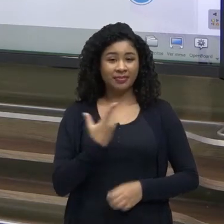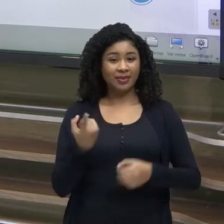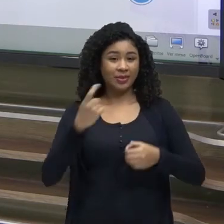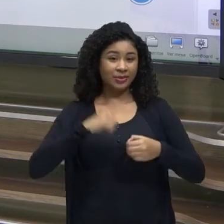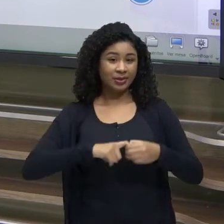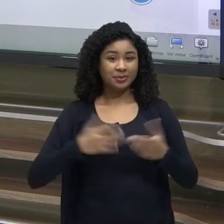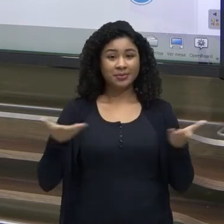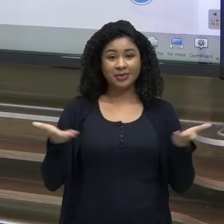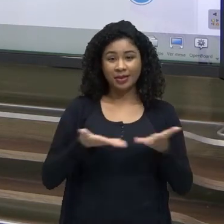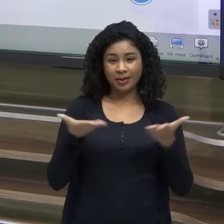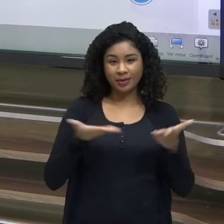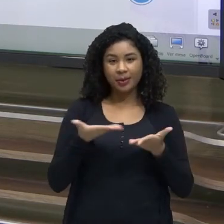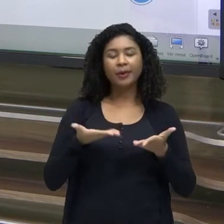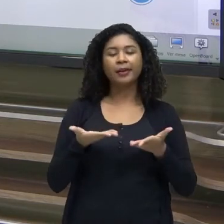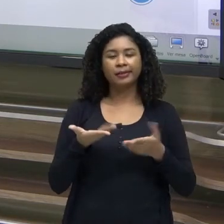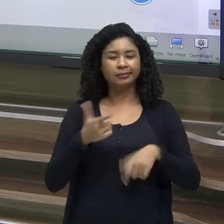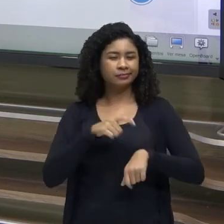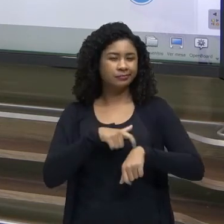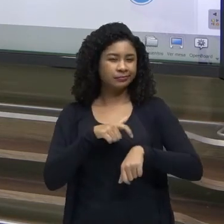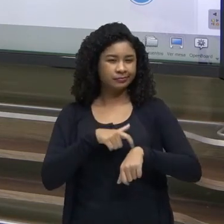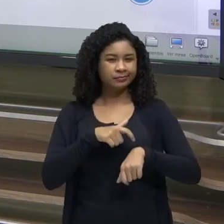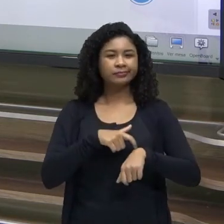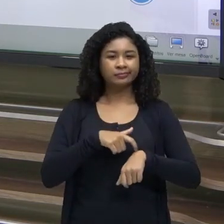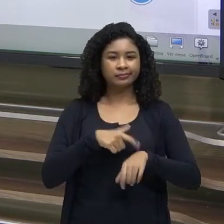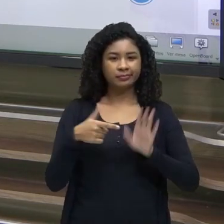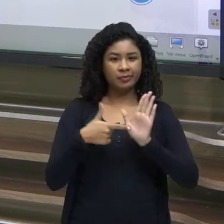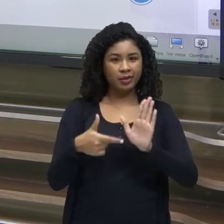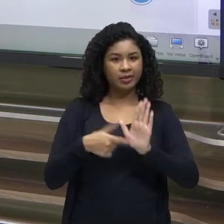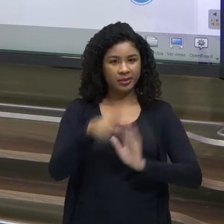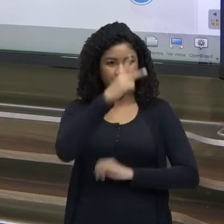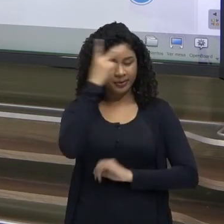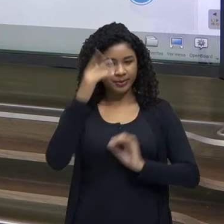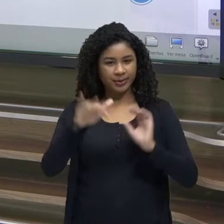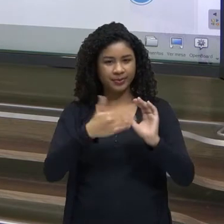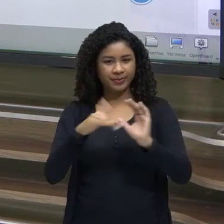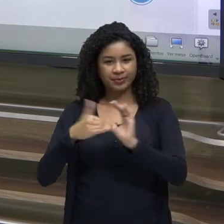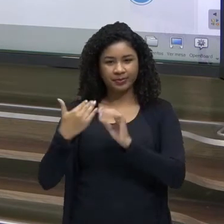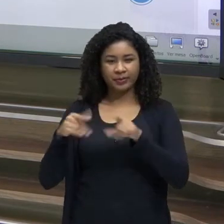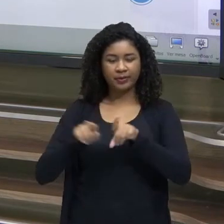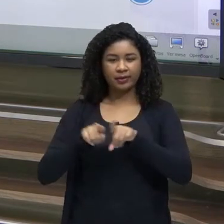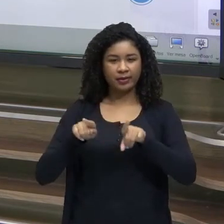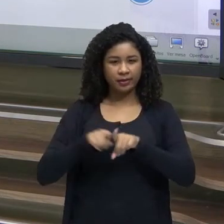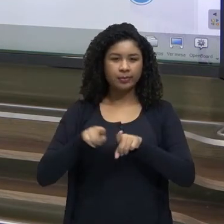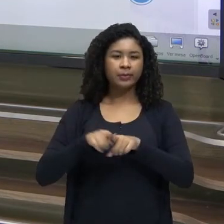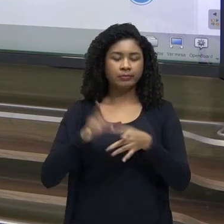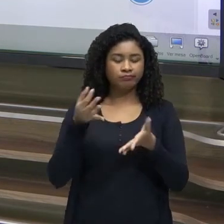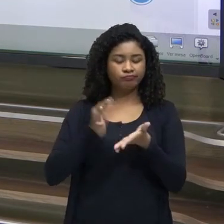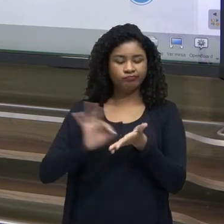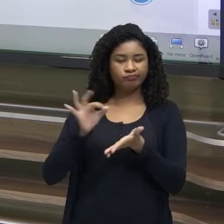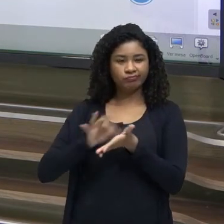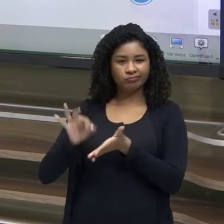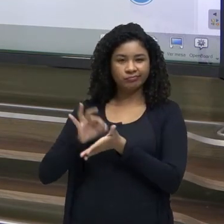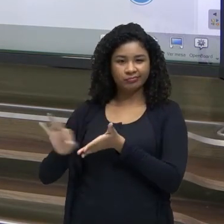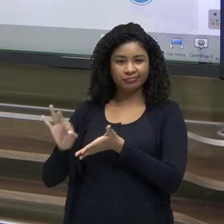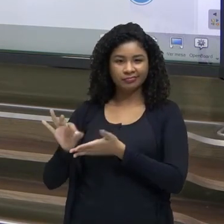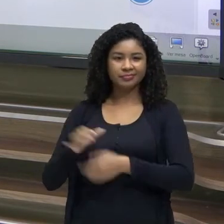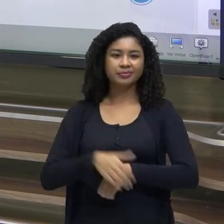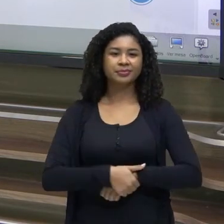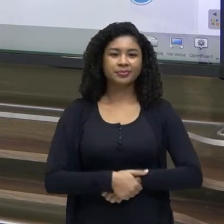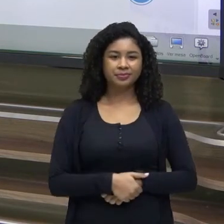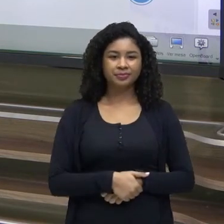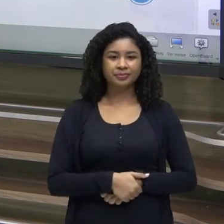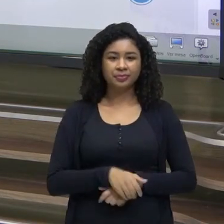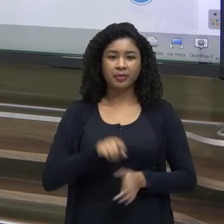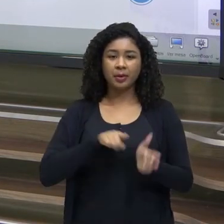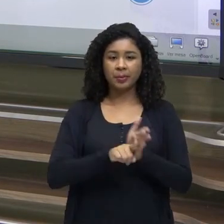retornamos agora para o nosso momento de destacar as participações no chat e também fazer a correção e os comentários da questão que ficou para vocês. A